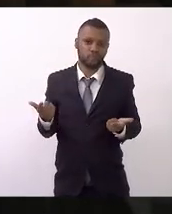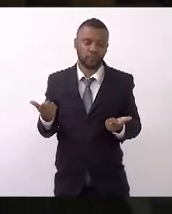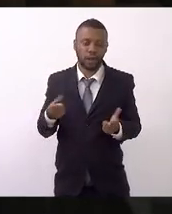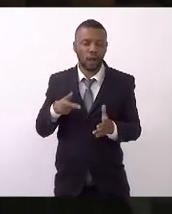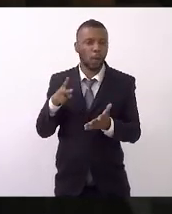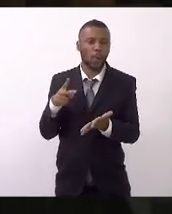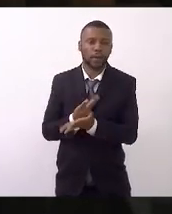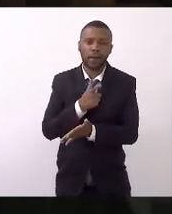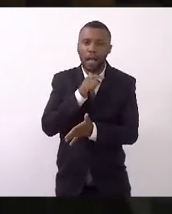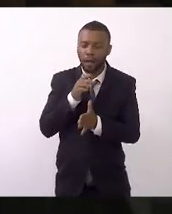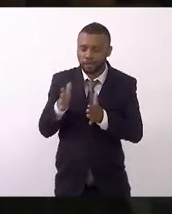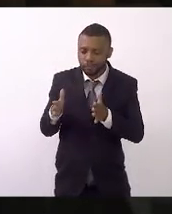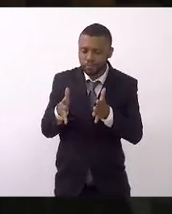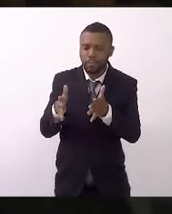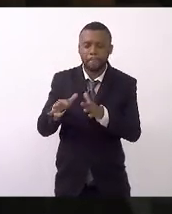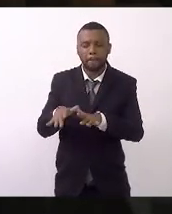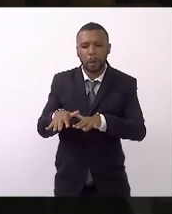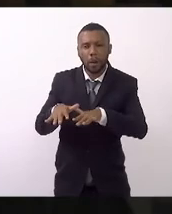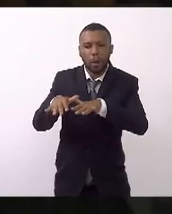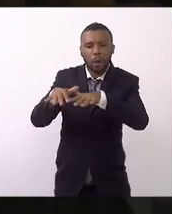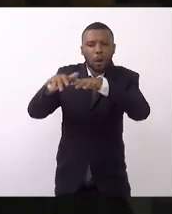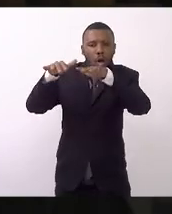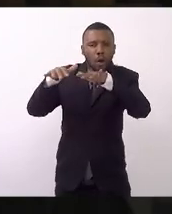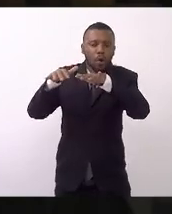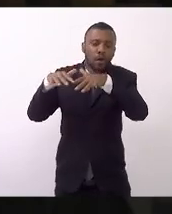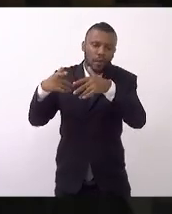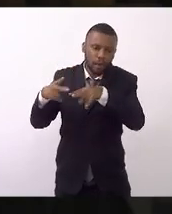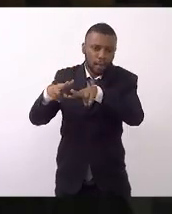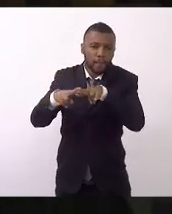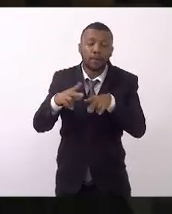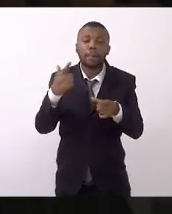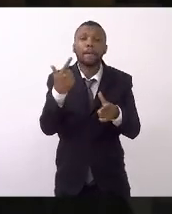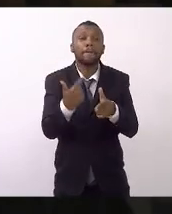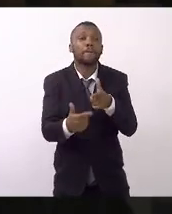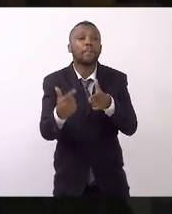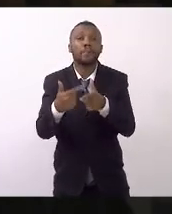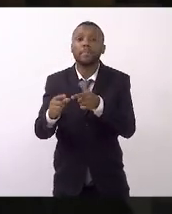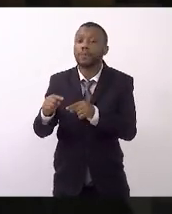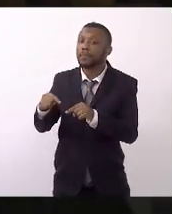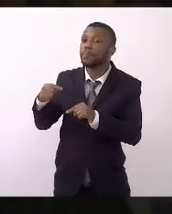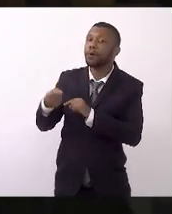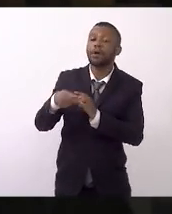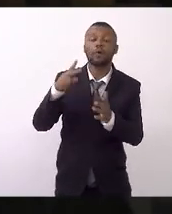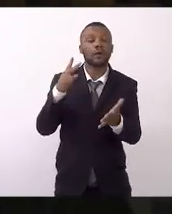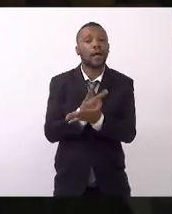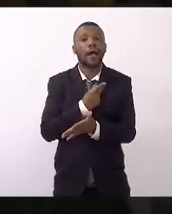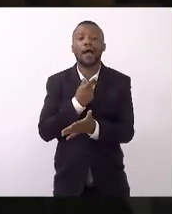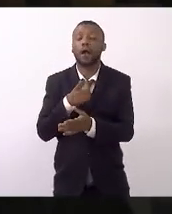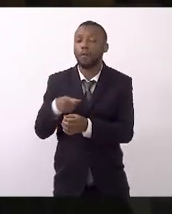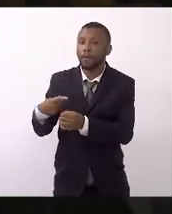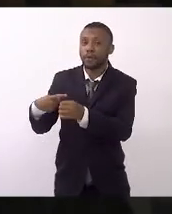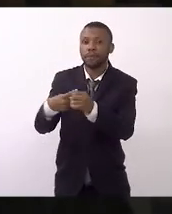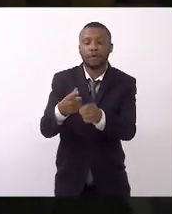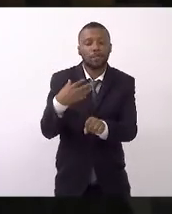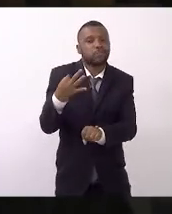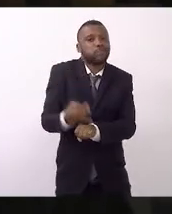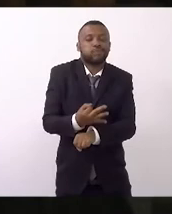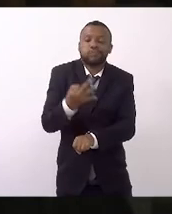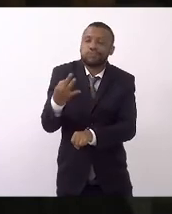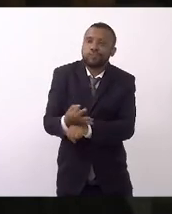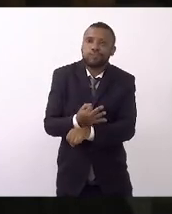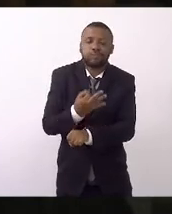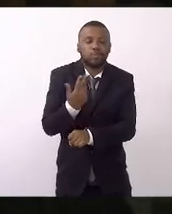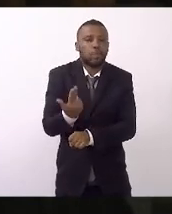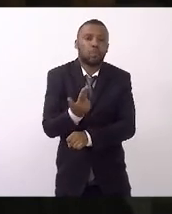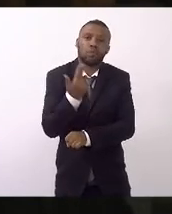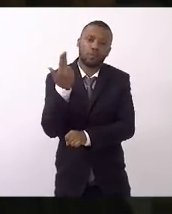transbordaram. E, por via de consequência, a cidade não pôde suportar, apesar de ter sua